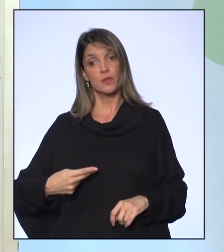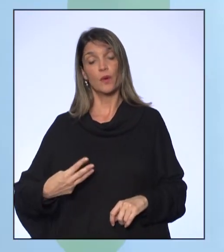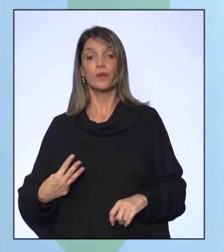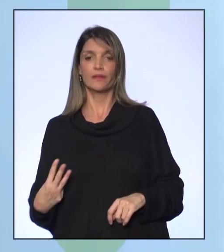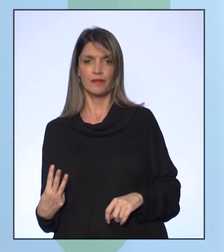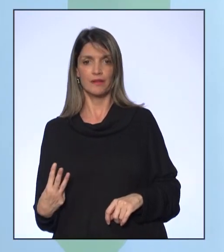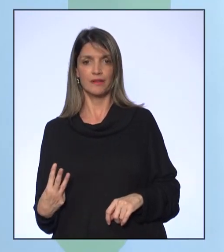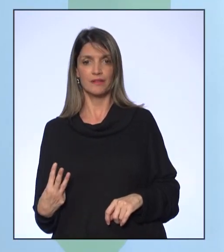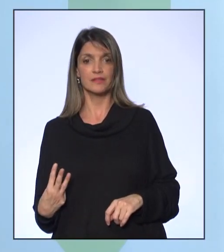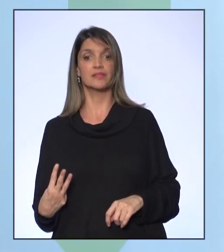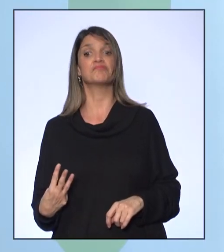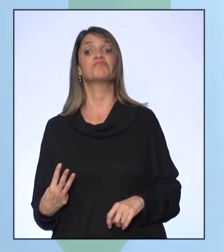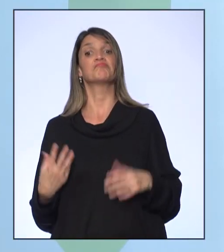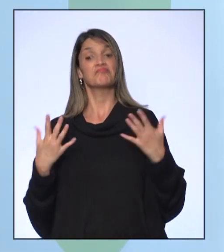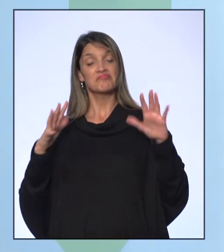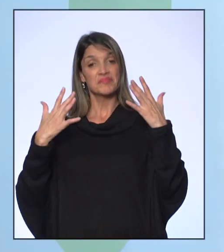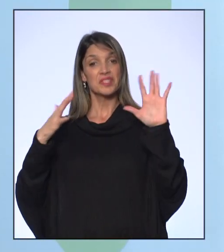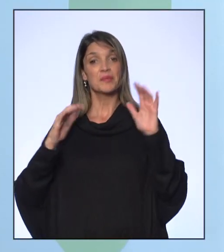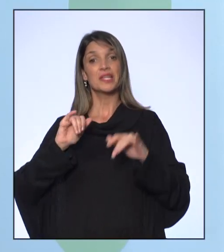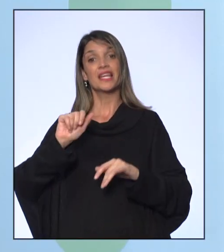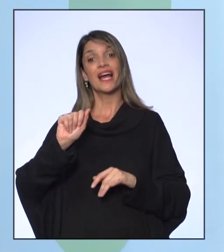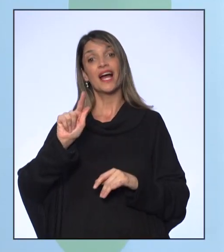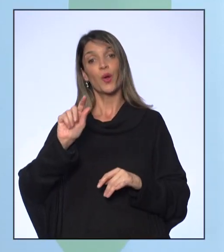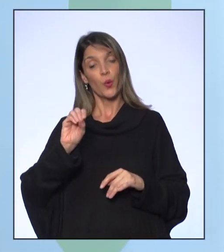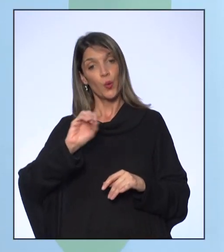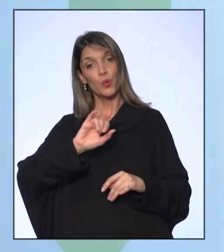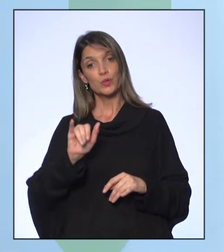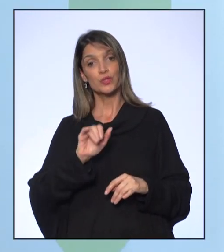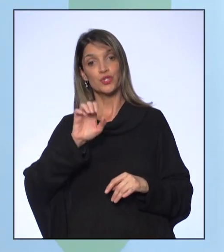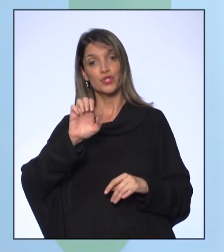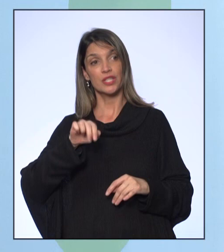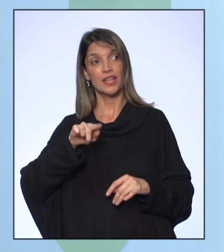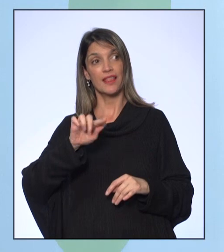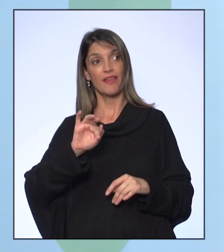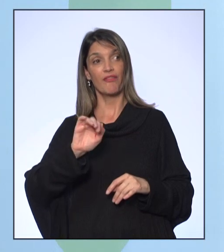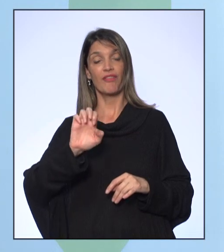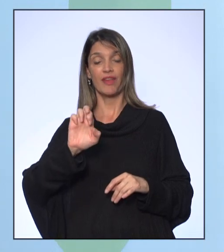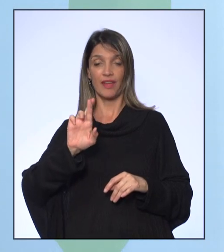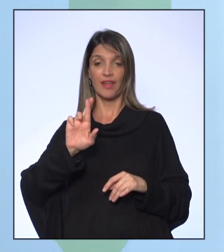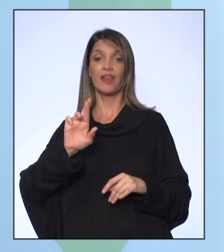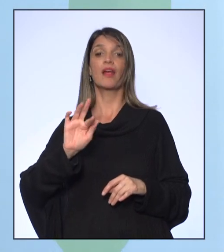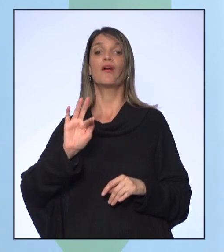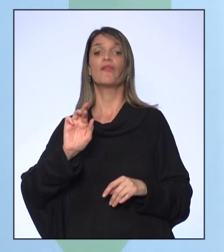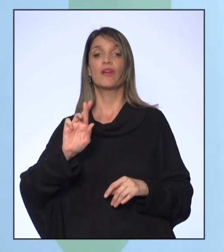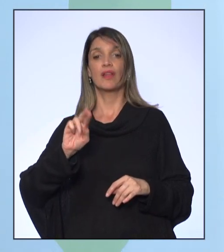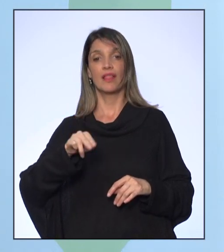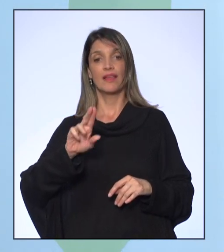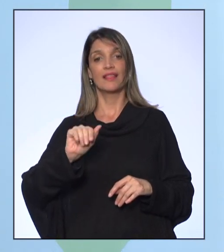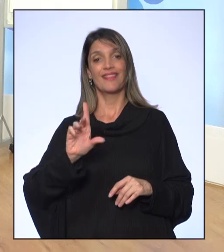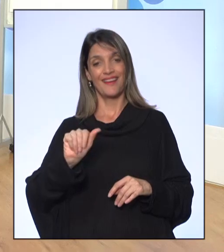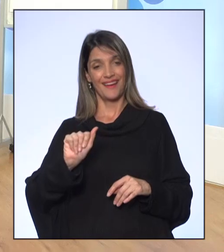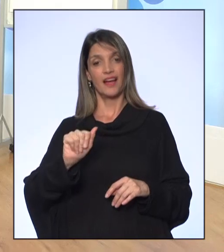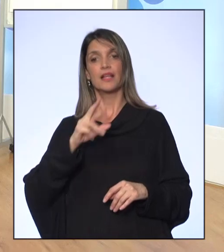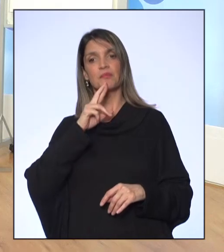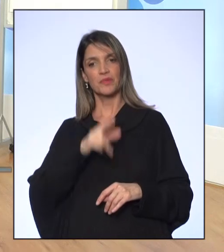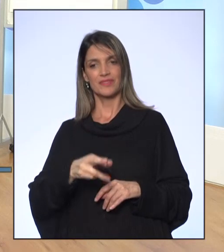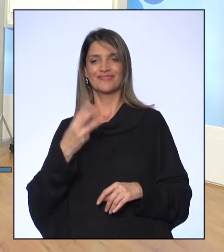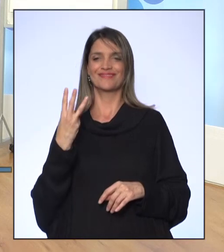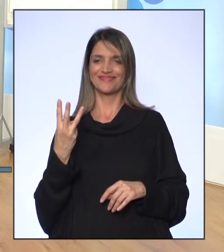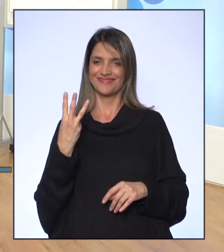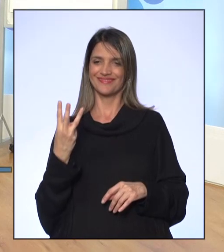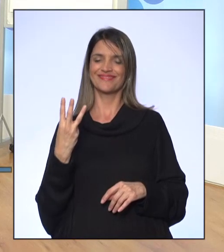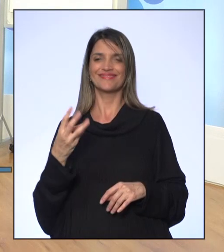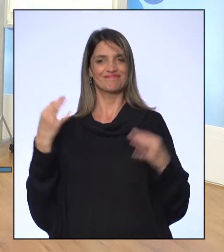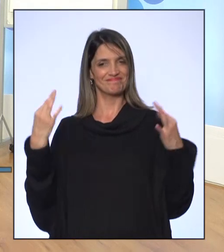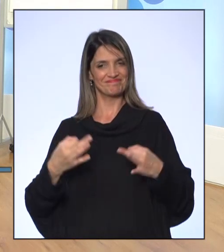parabéns especial ao Iago, a Jennifer, a Ana e a Fernanda. Ambas as pessoas, né, responderam 3. Isso